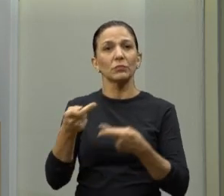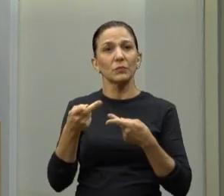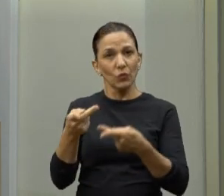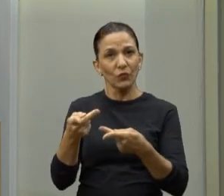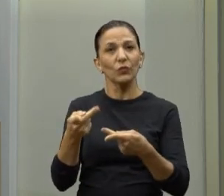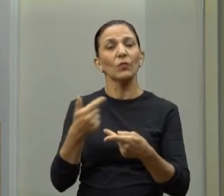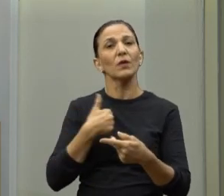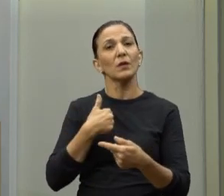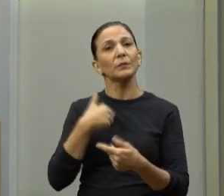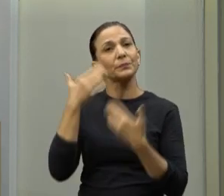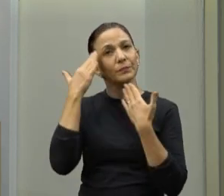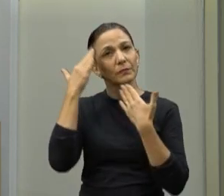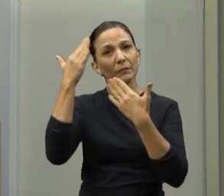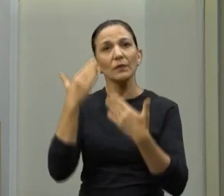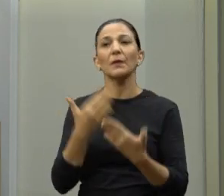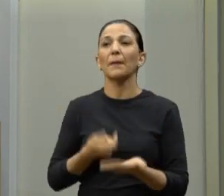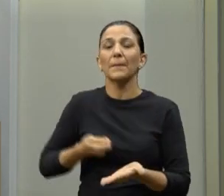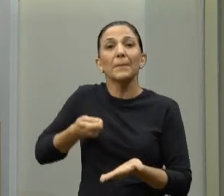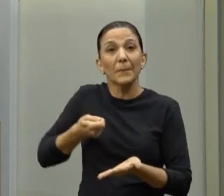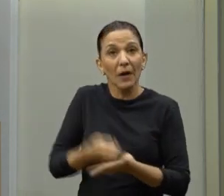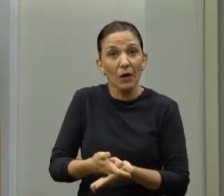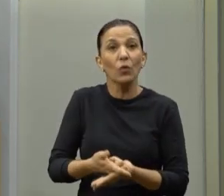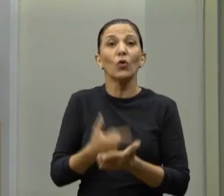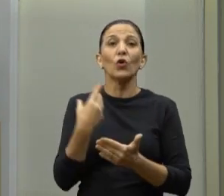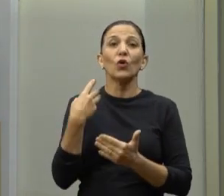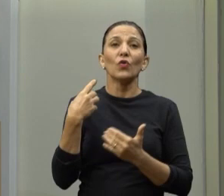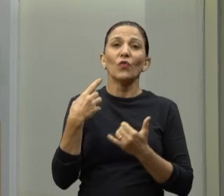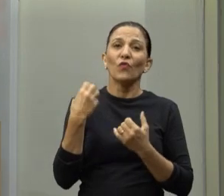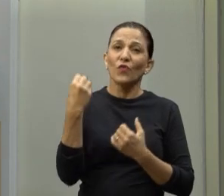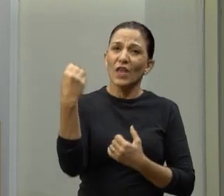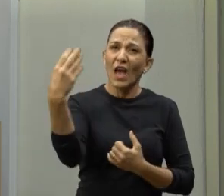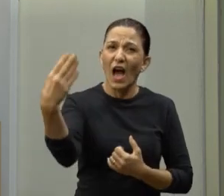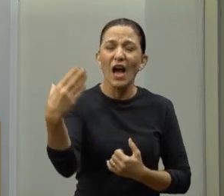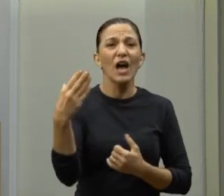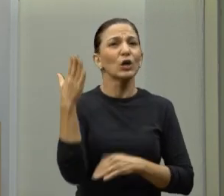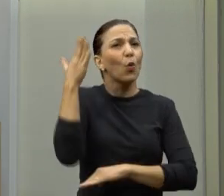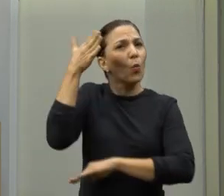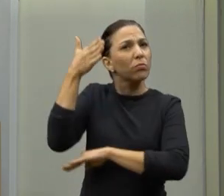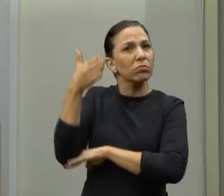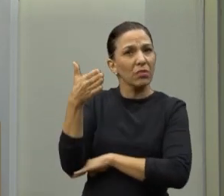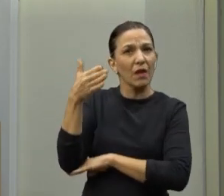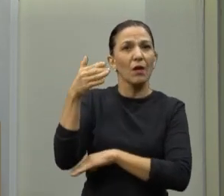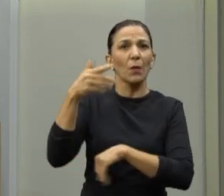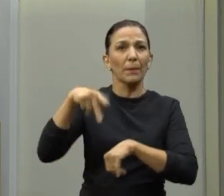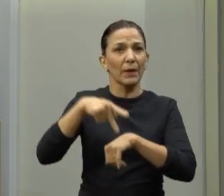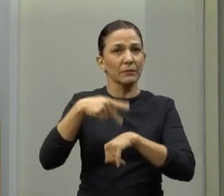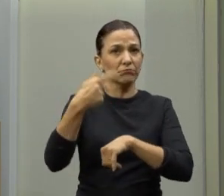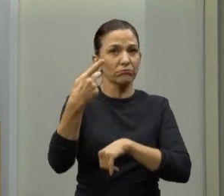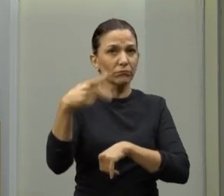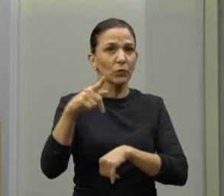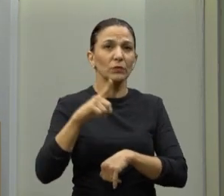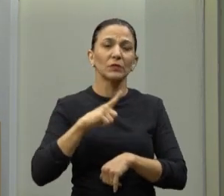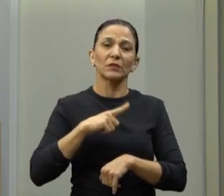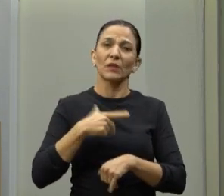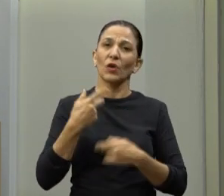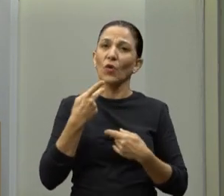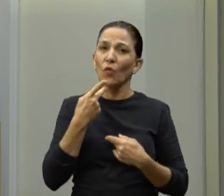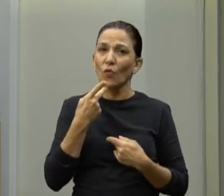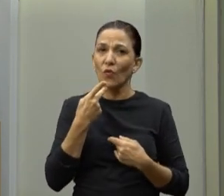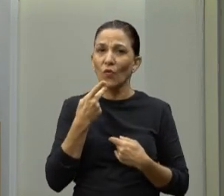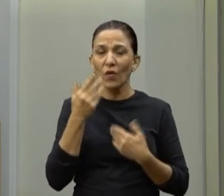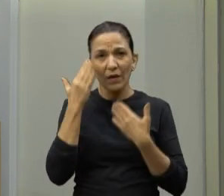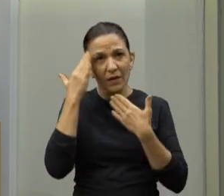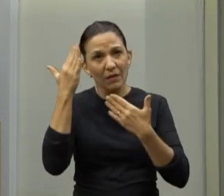Quem foi Foi eles que financiaram né a minha passagem a minha estadia no México Então eu agradeço muito ao convite